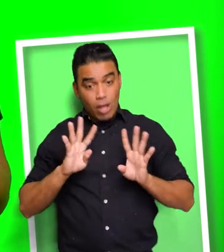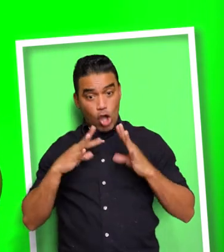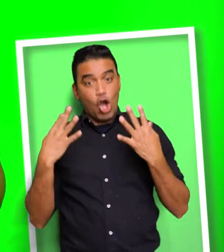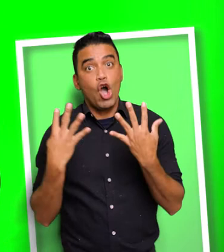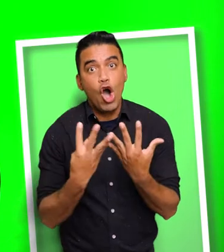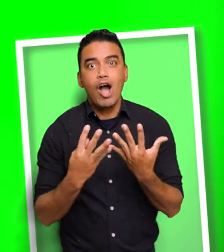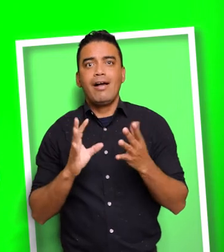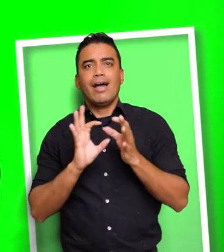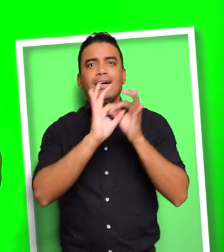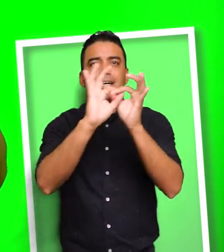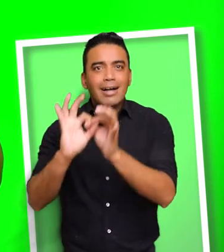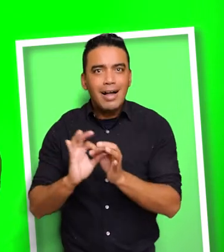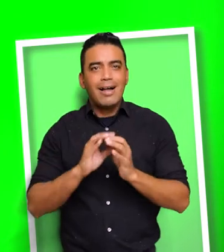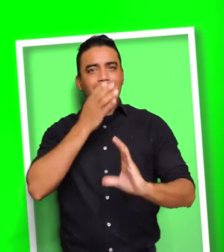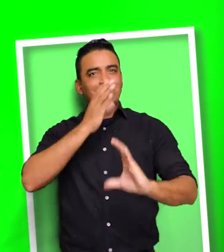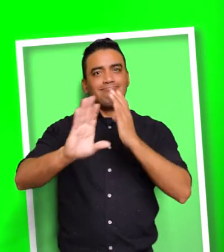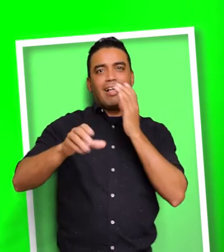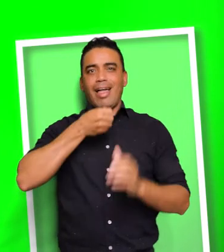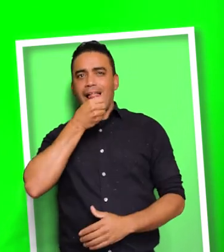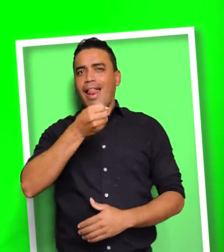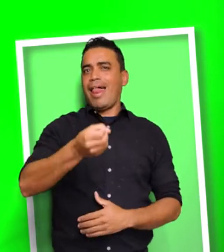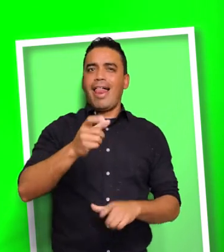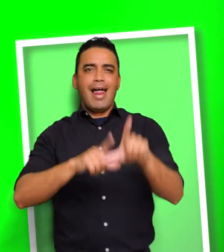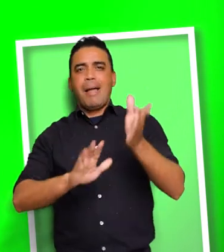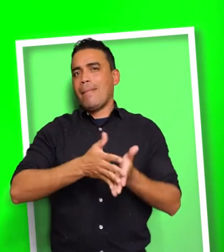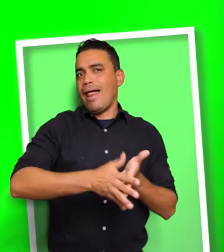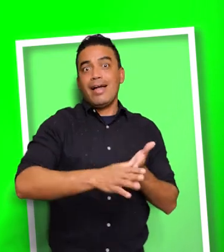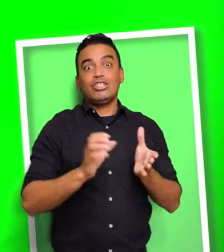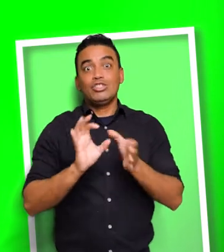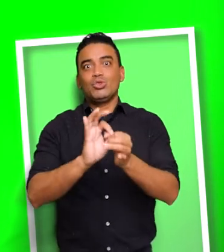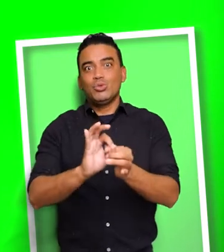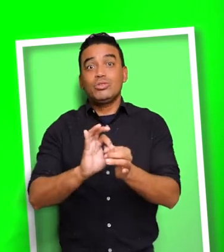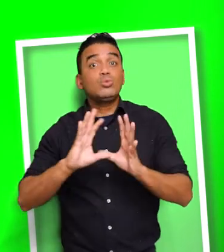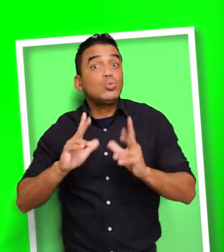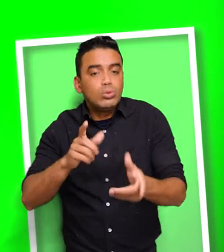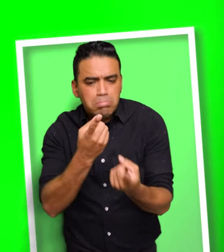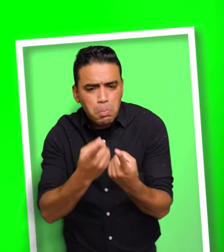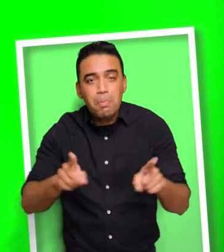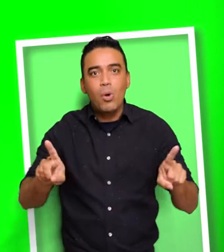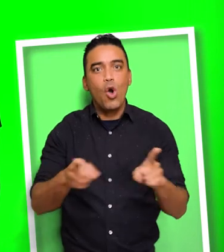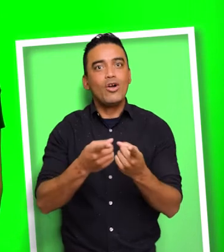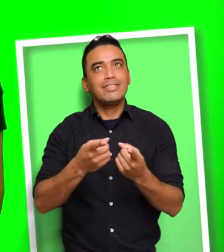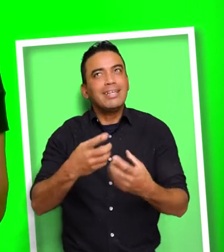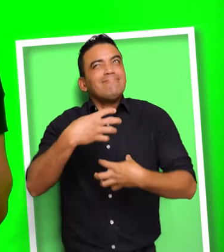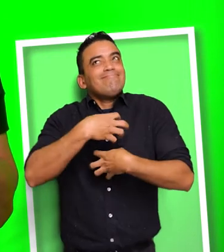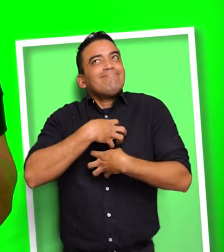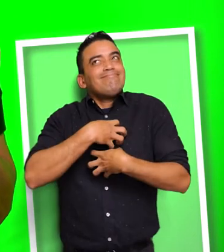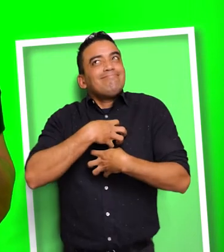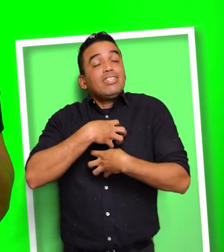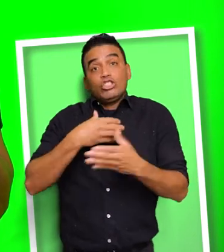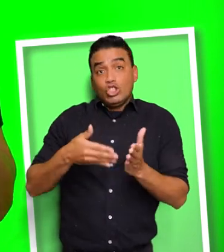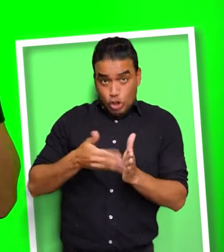samba cantar junto, enfim. Então, toda a música ali, ela cria uma ambiência. Se você tira a música,